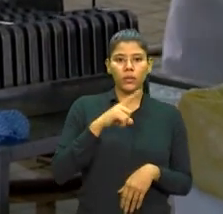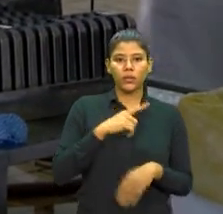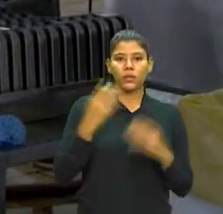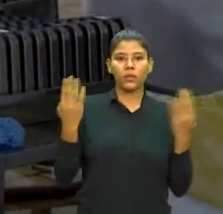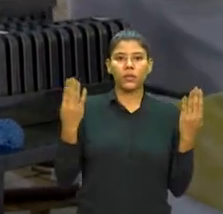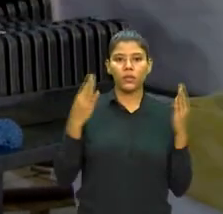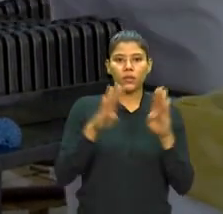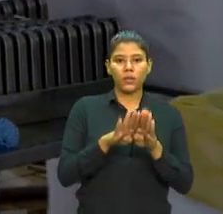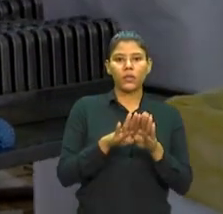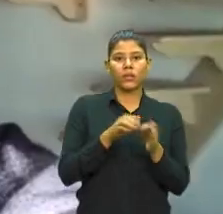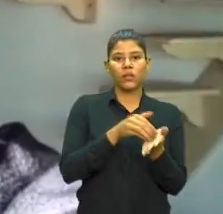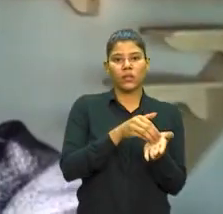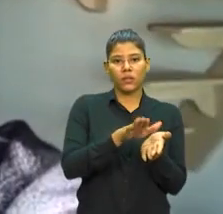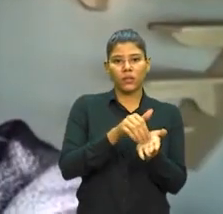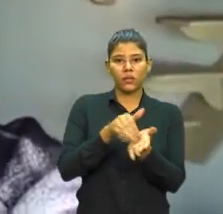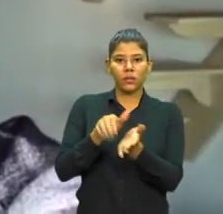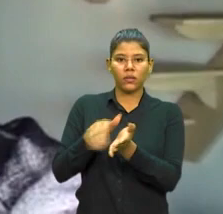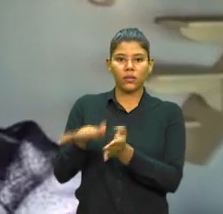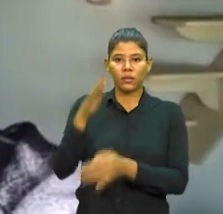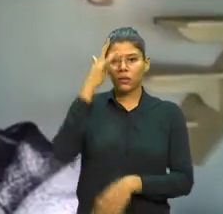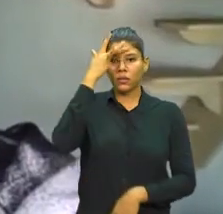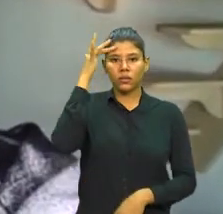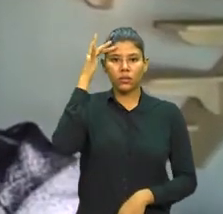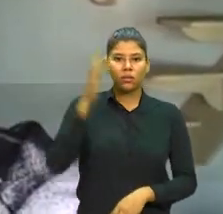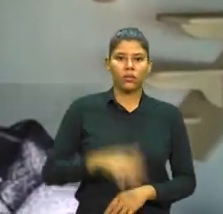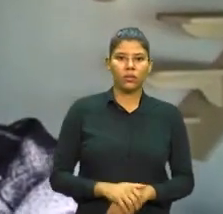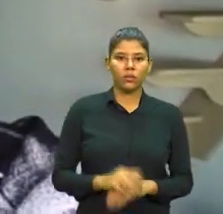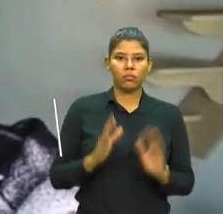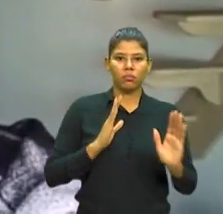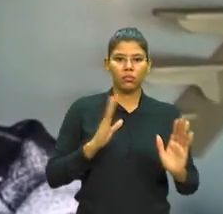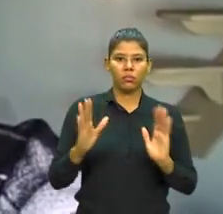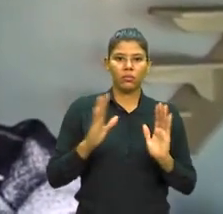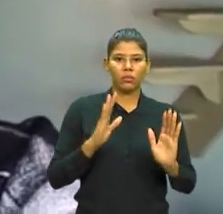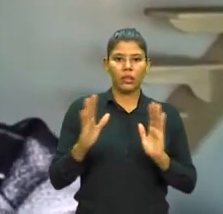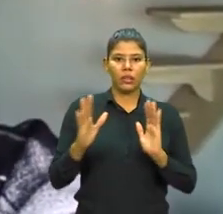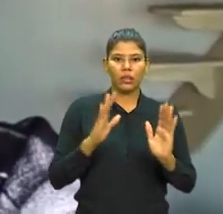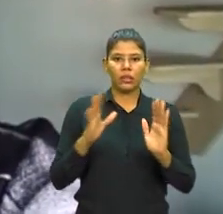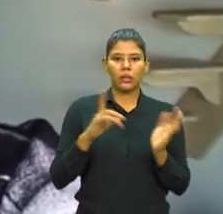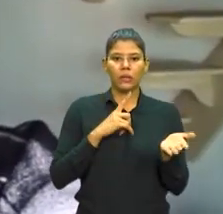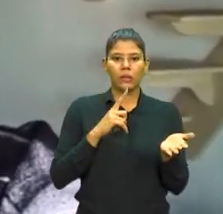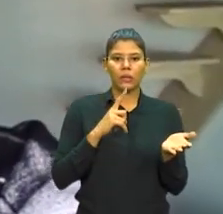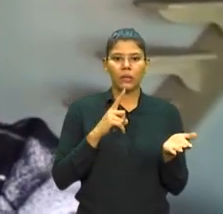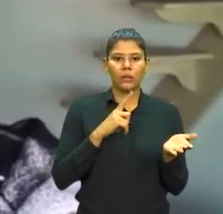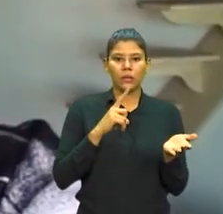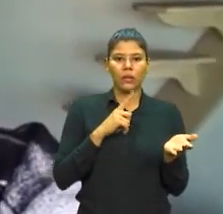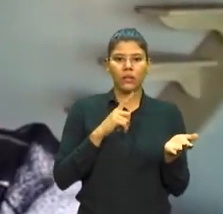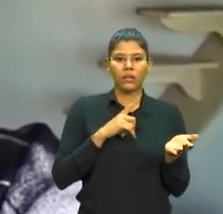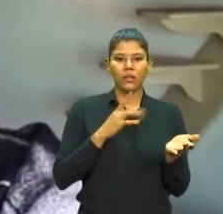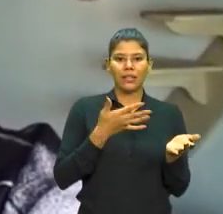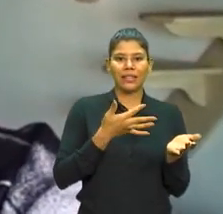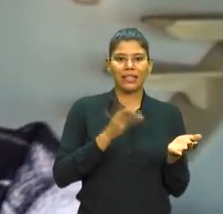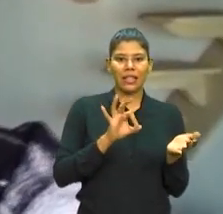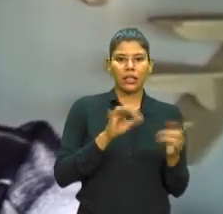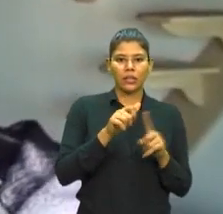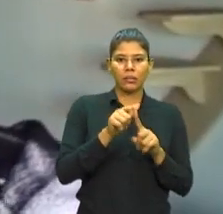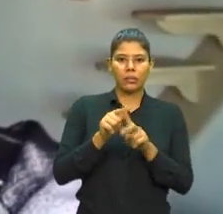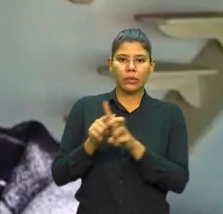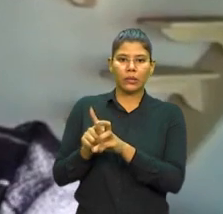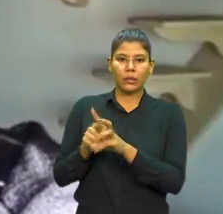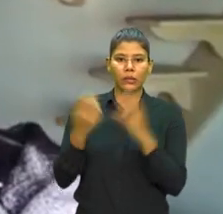e demitir funcionários durante a pandemia nós ficamos 10 meses fechados a gente teve que e